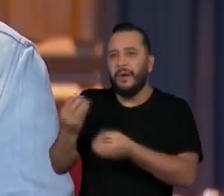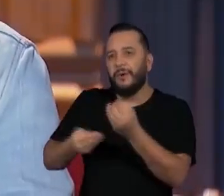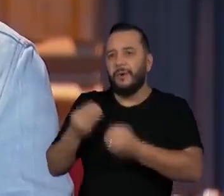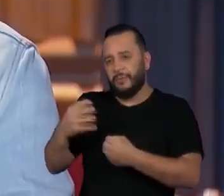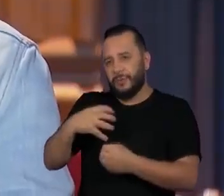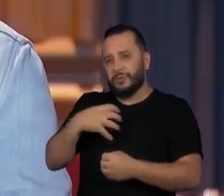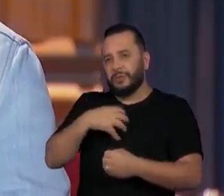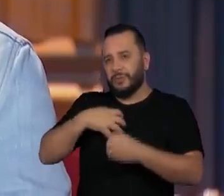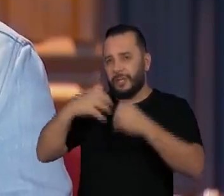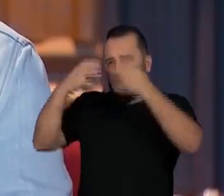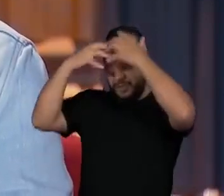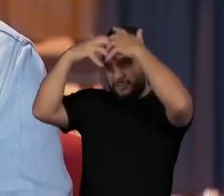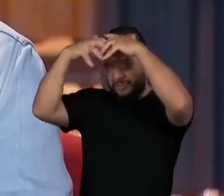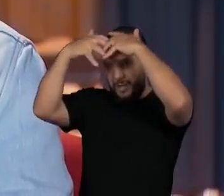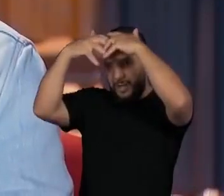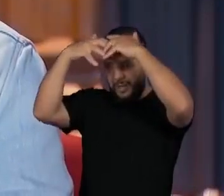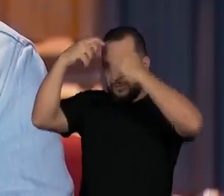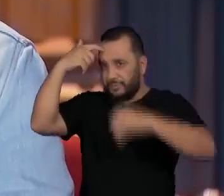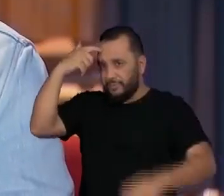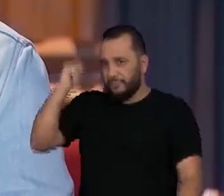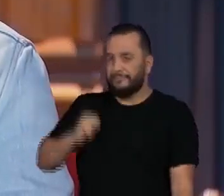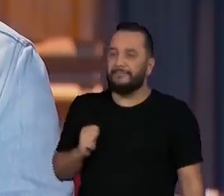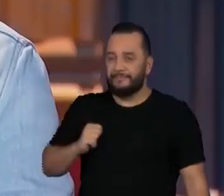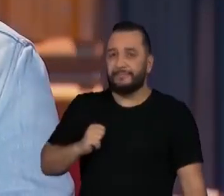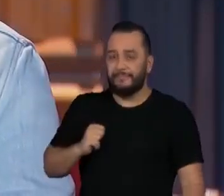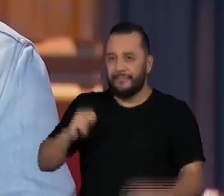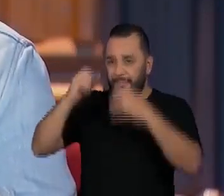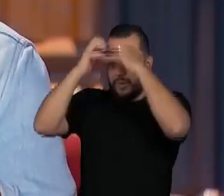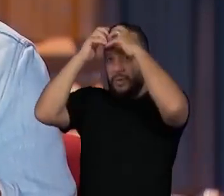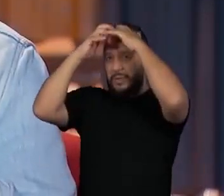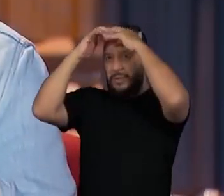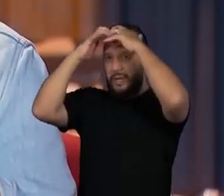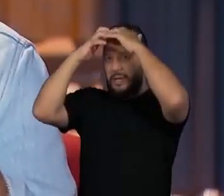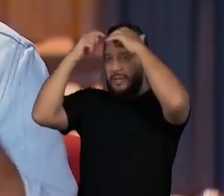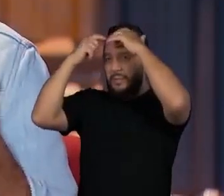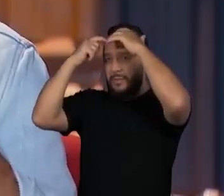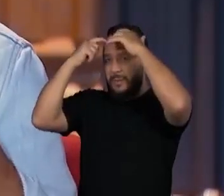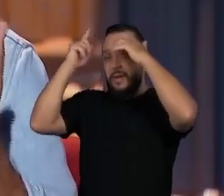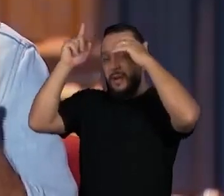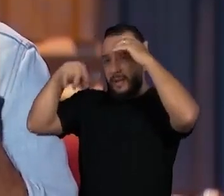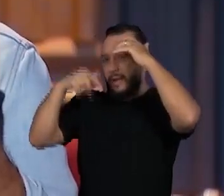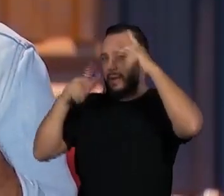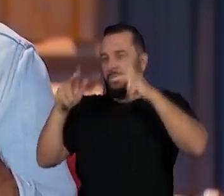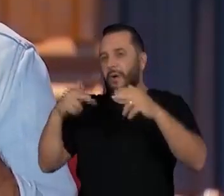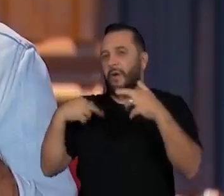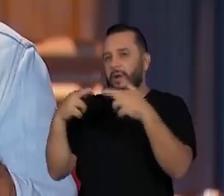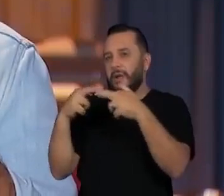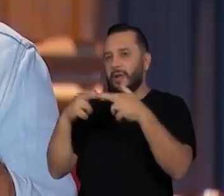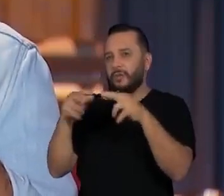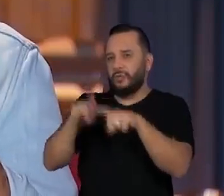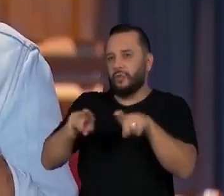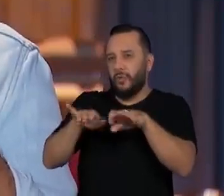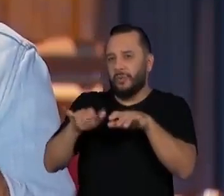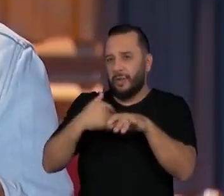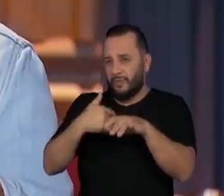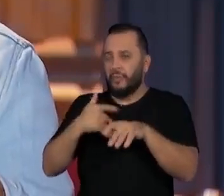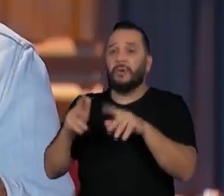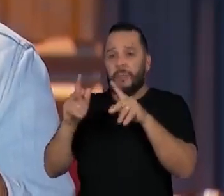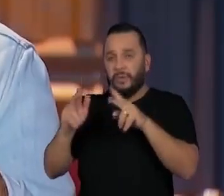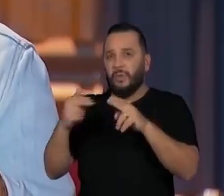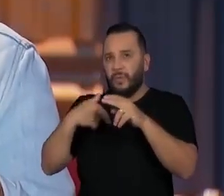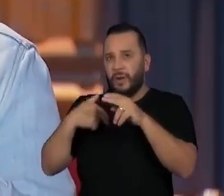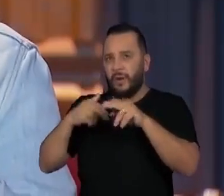a realidade é muito complexa a ideia de que o cérebro funciona como uma rede de computadores que podem uma